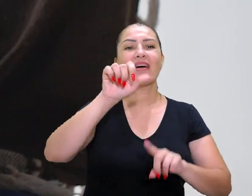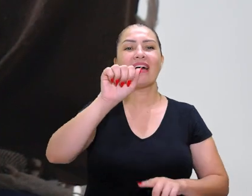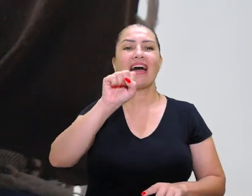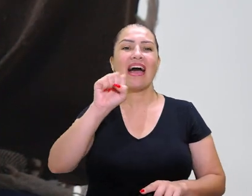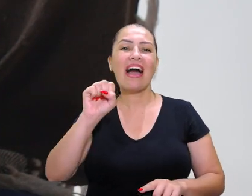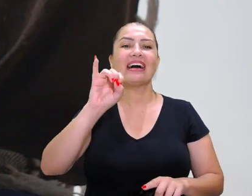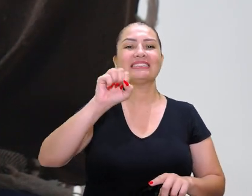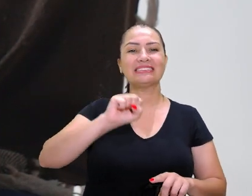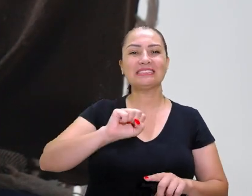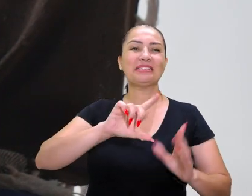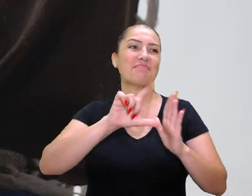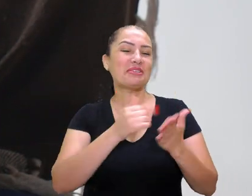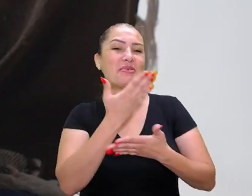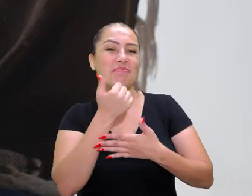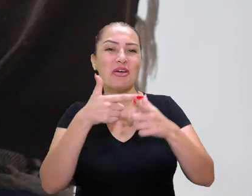X, de uma pizza,